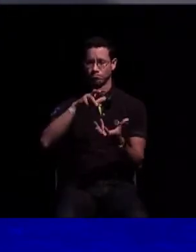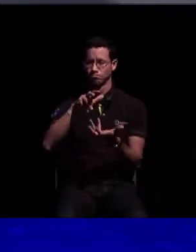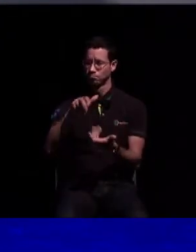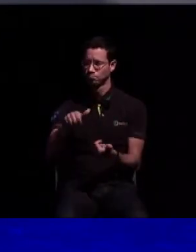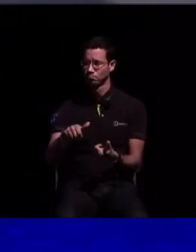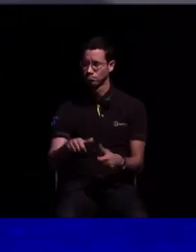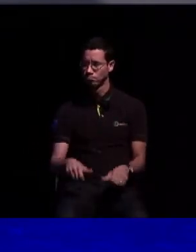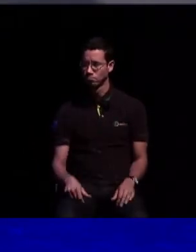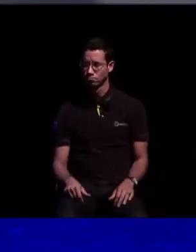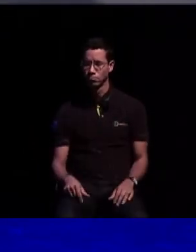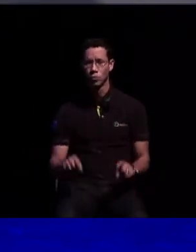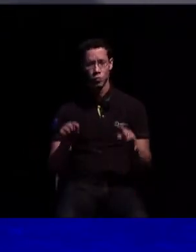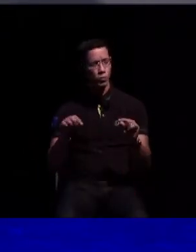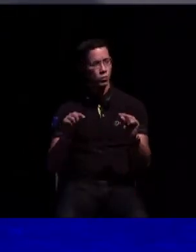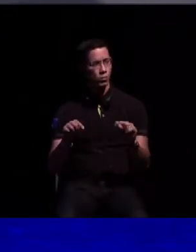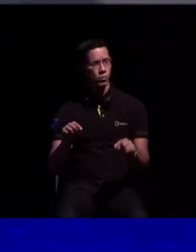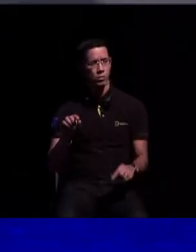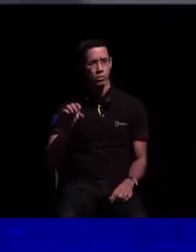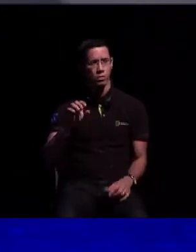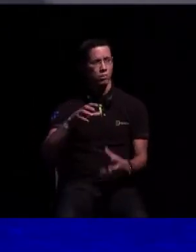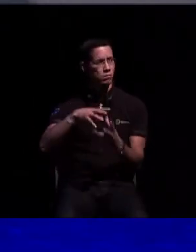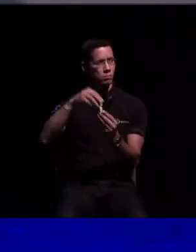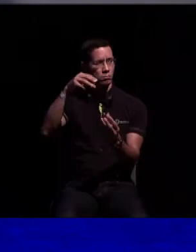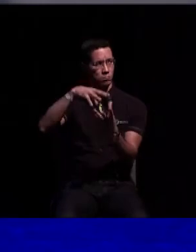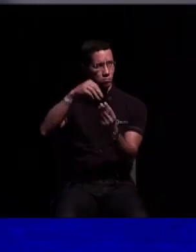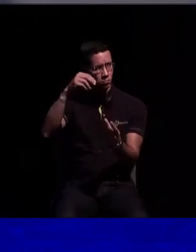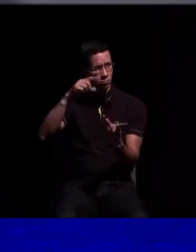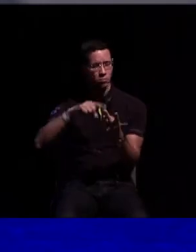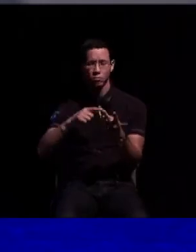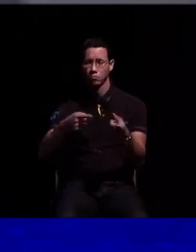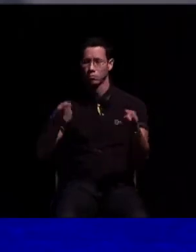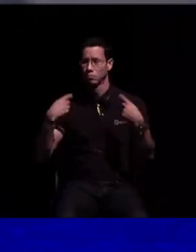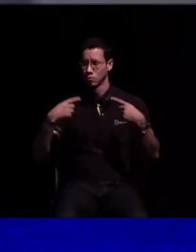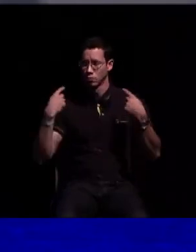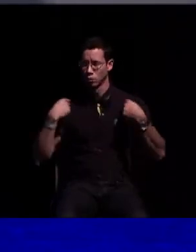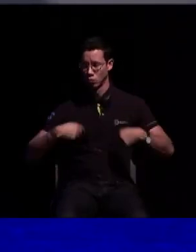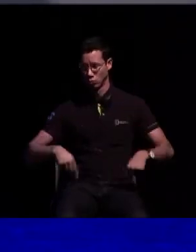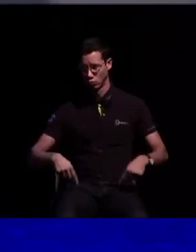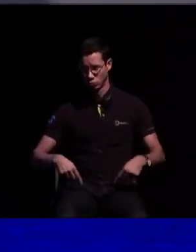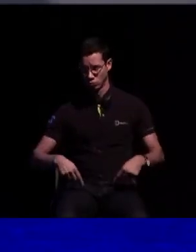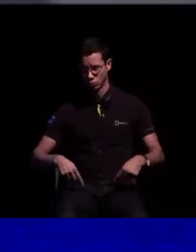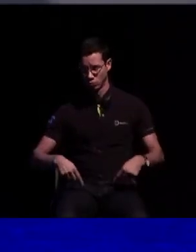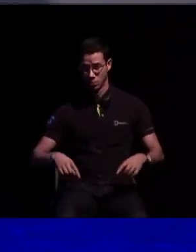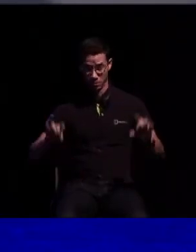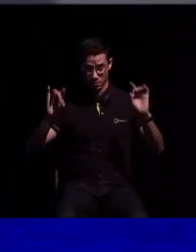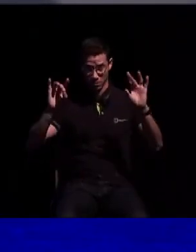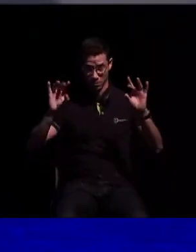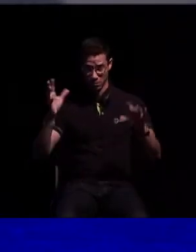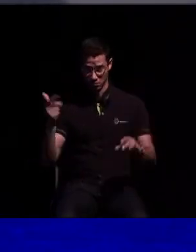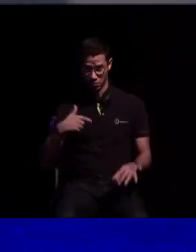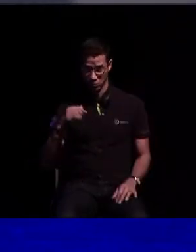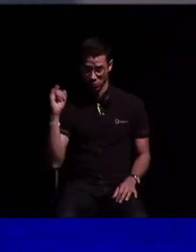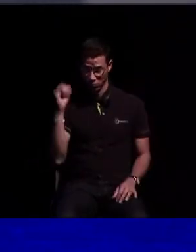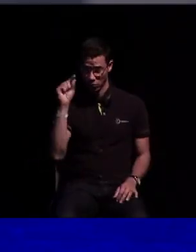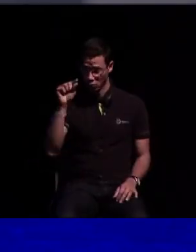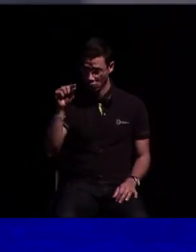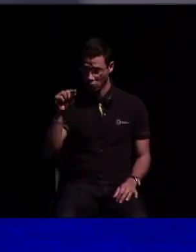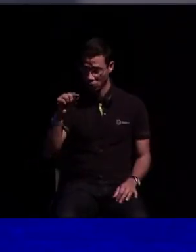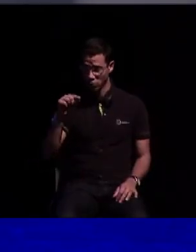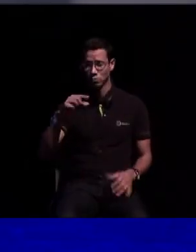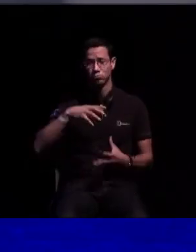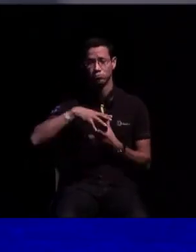oposição espírito e corpo. Tá? Tudo que é nobre é espírito. Ou seja, o que é espírito?